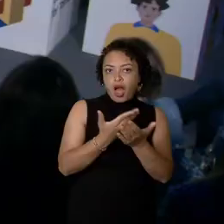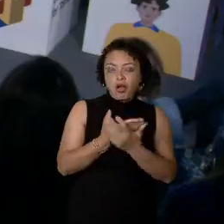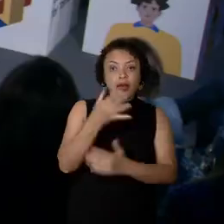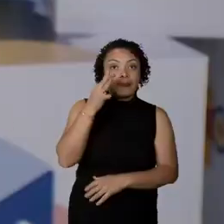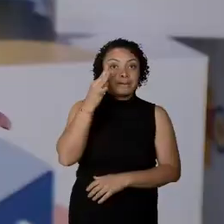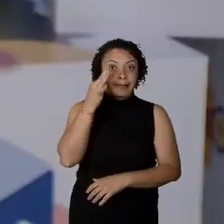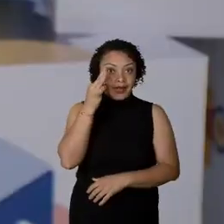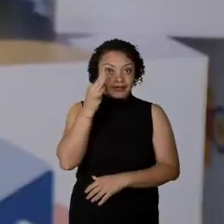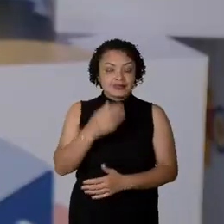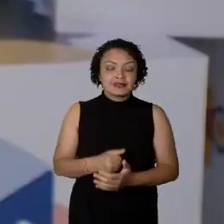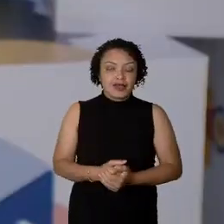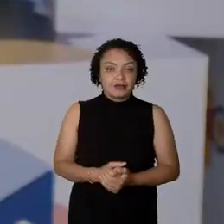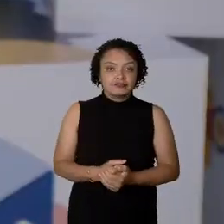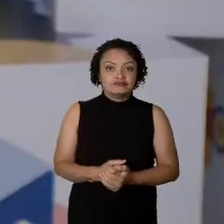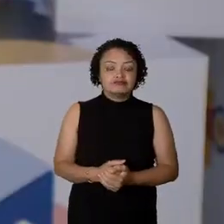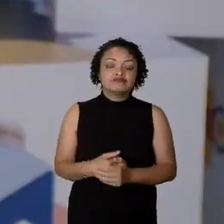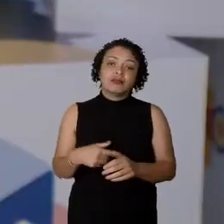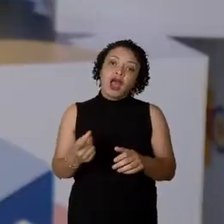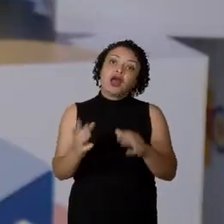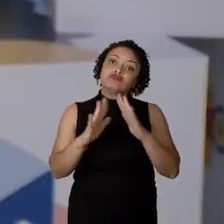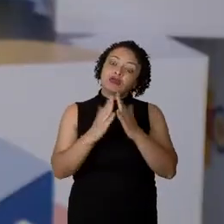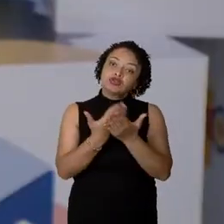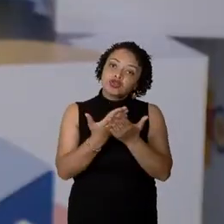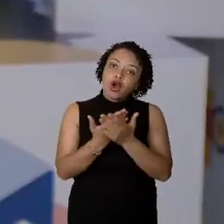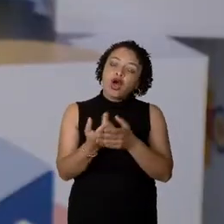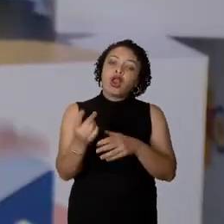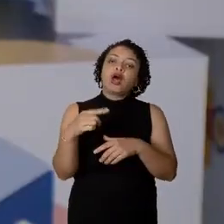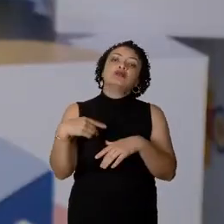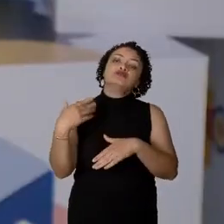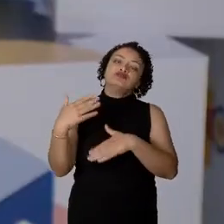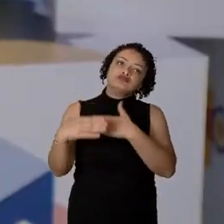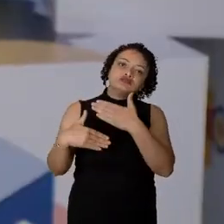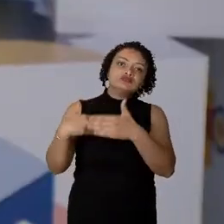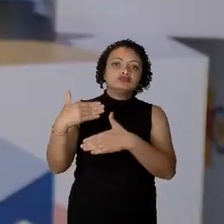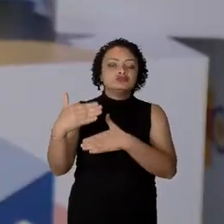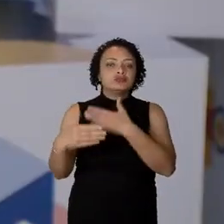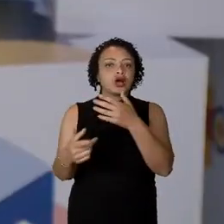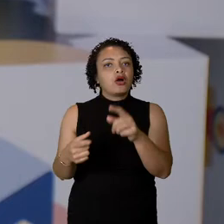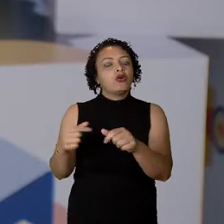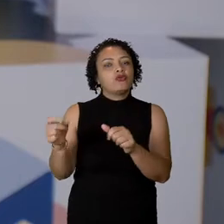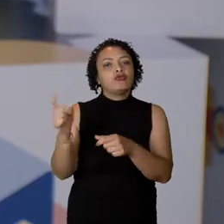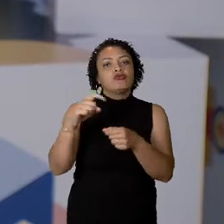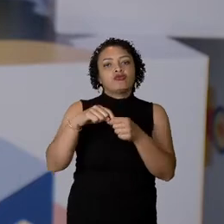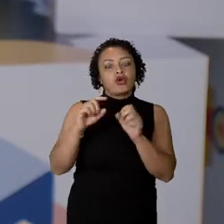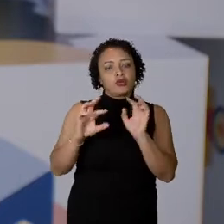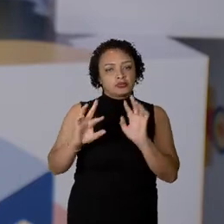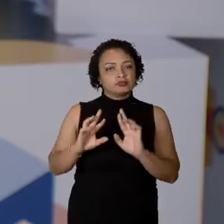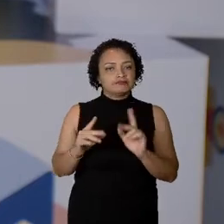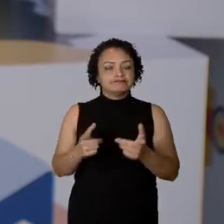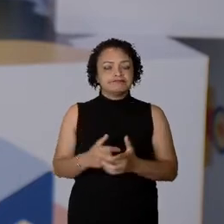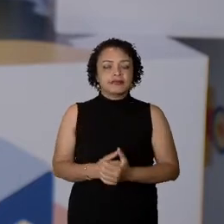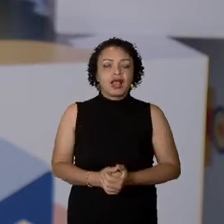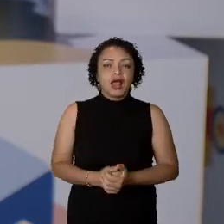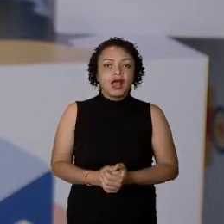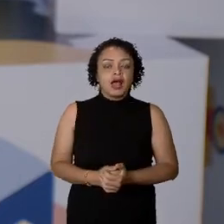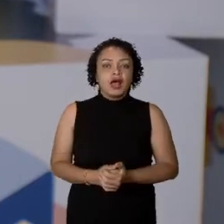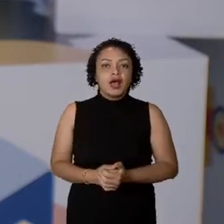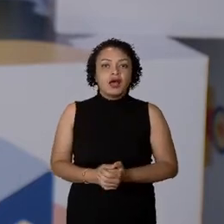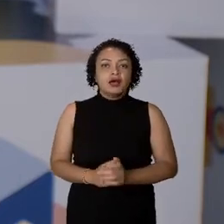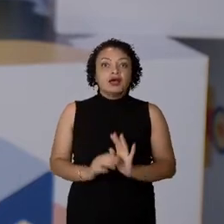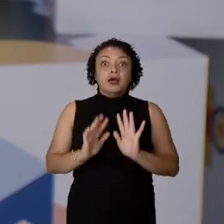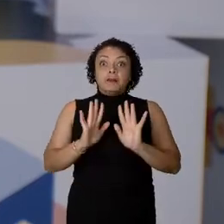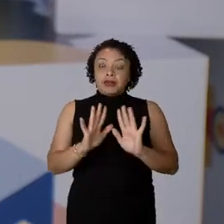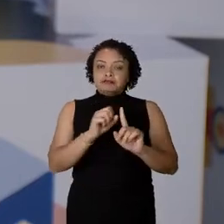presenciais e, aos poucos, a escola foi retomando a rotina e incorporando novas também. O fato é que